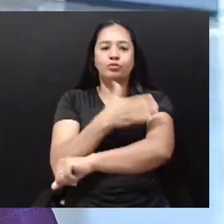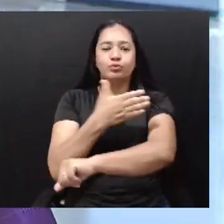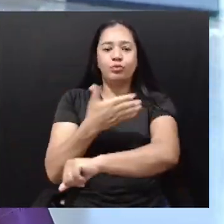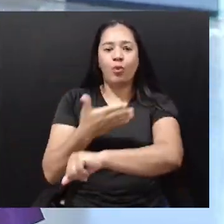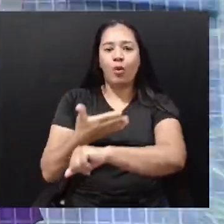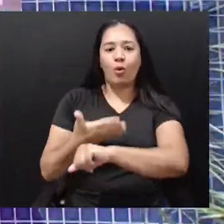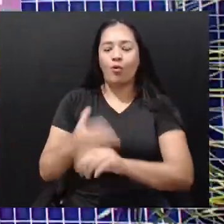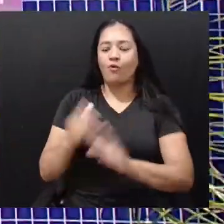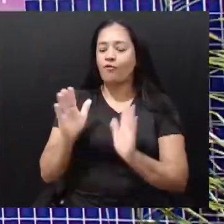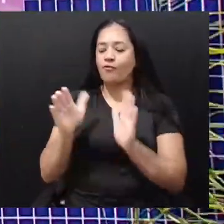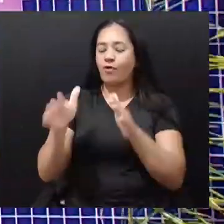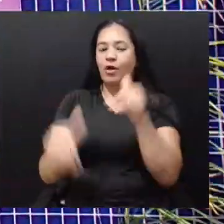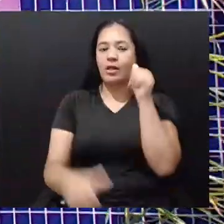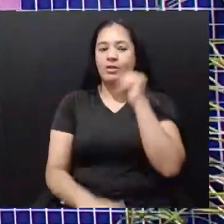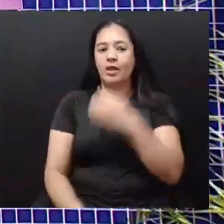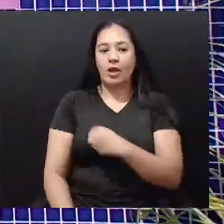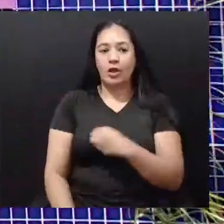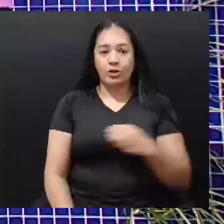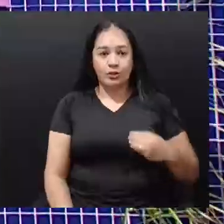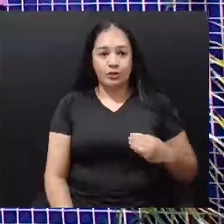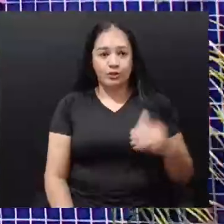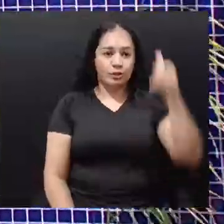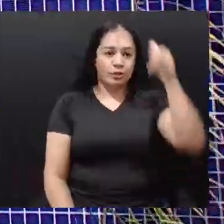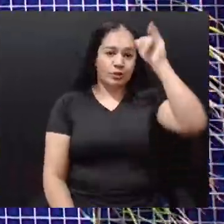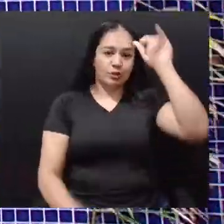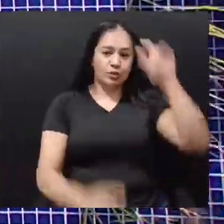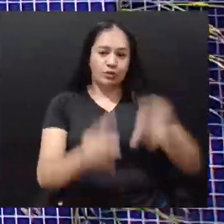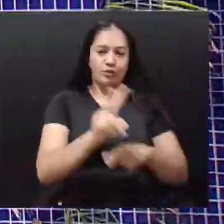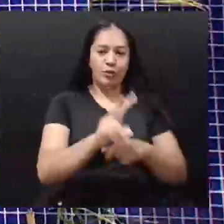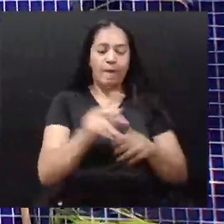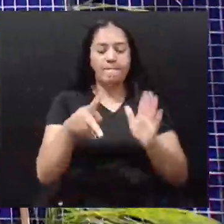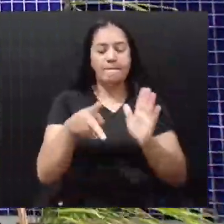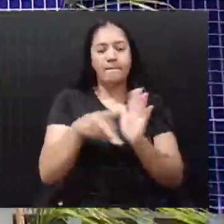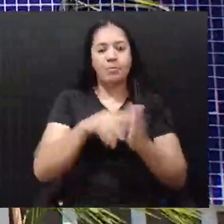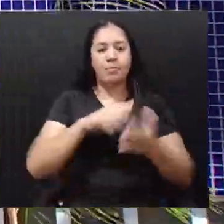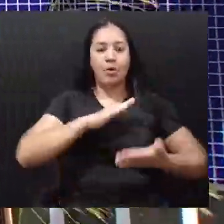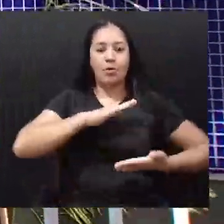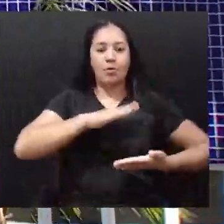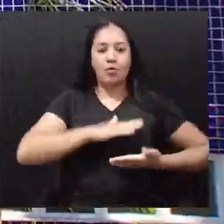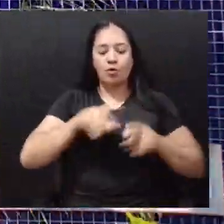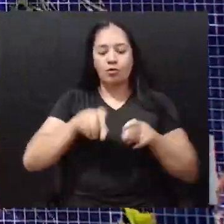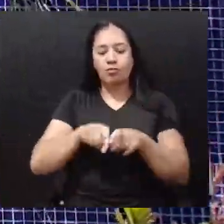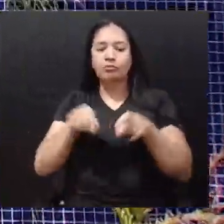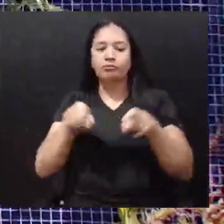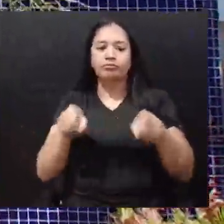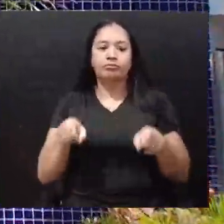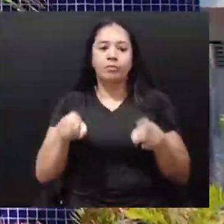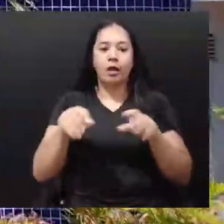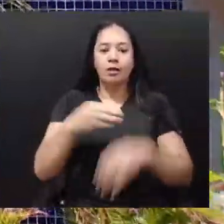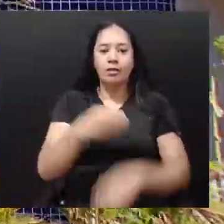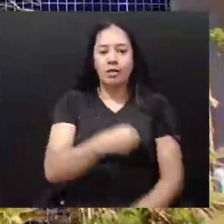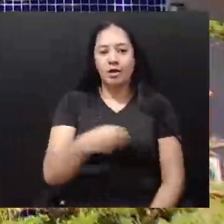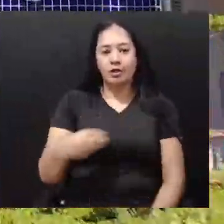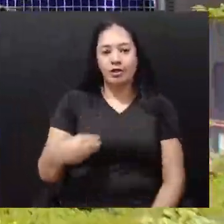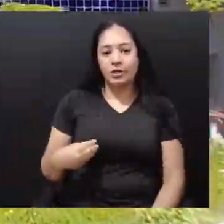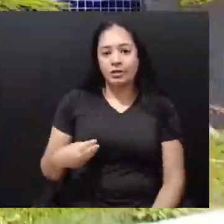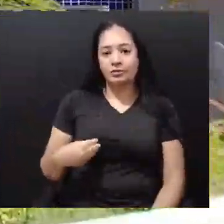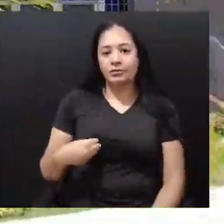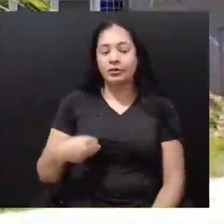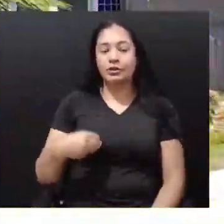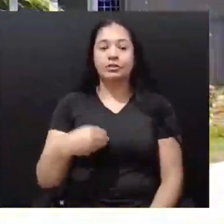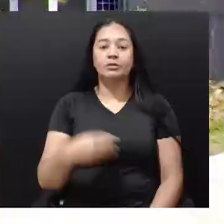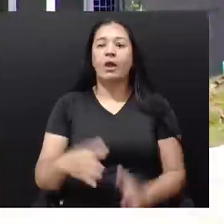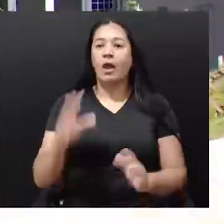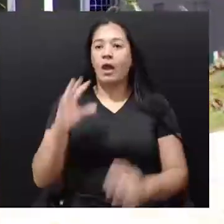tem exames preventivos, né, de mamografia, de Papa Nicolau, exames de testes rápidos. A gente também